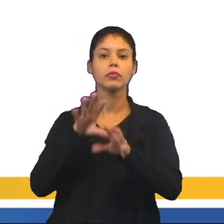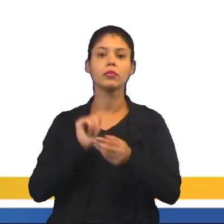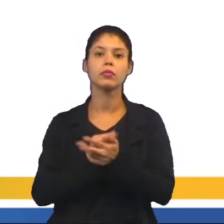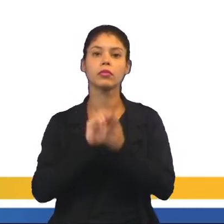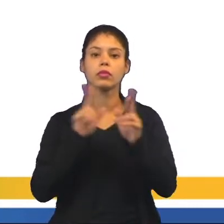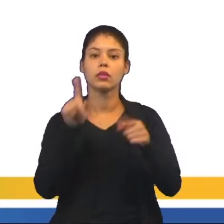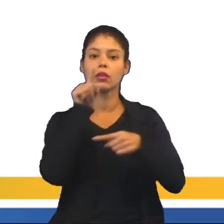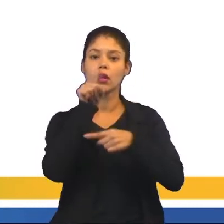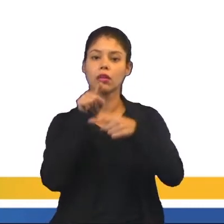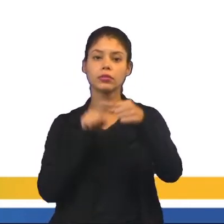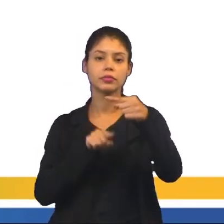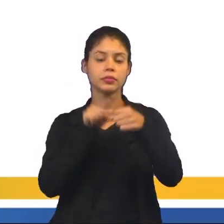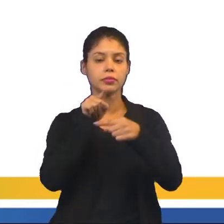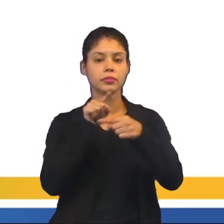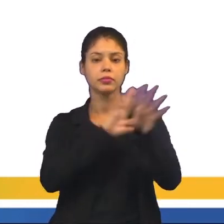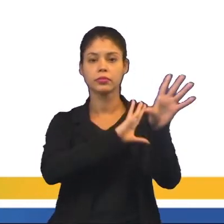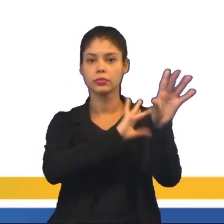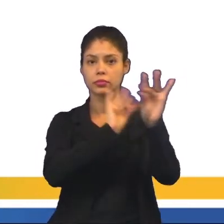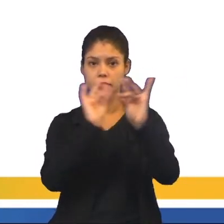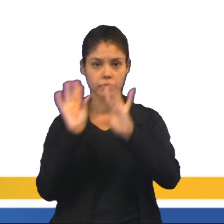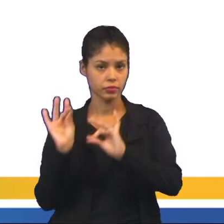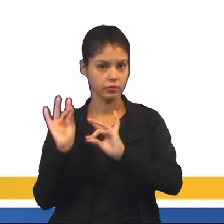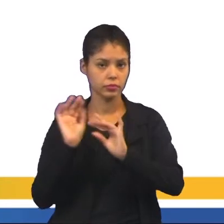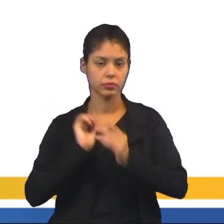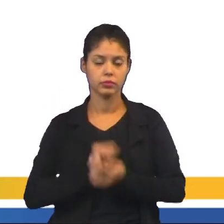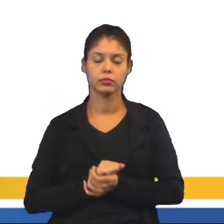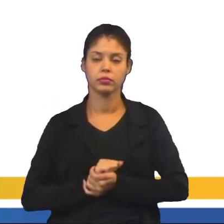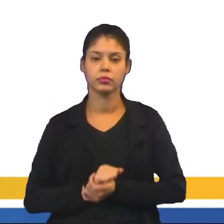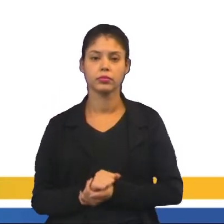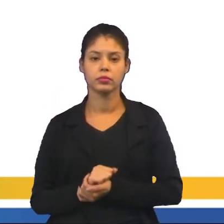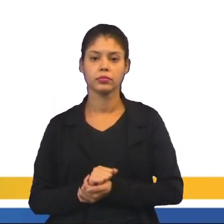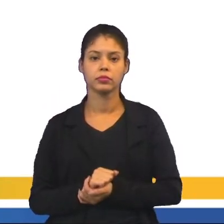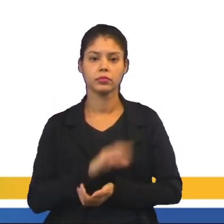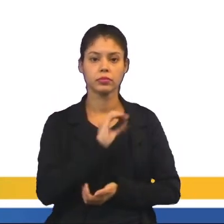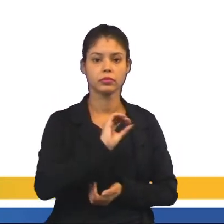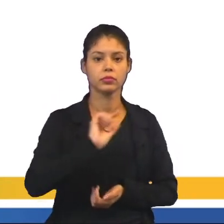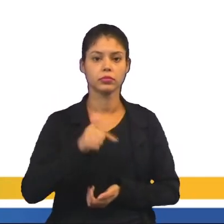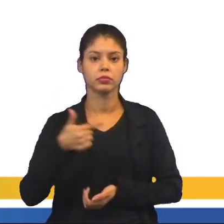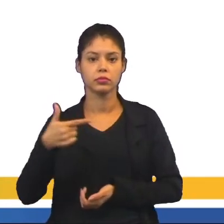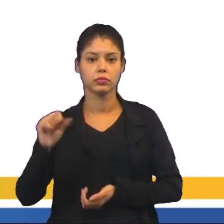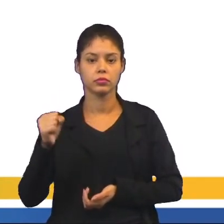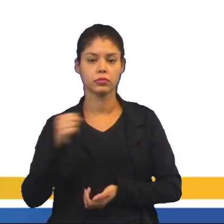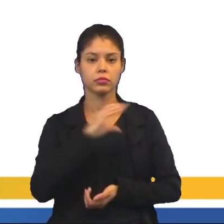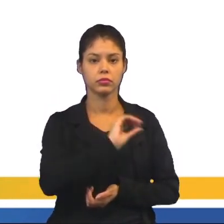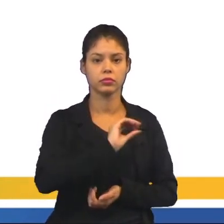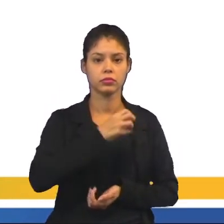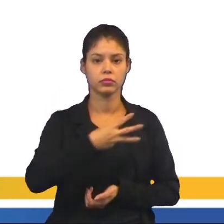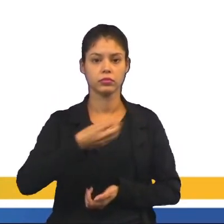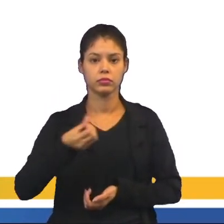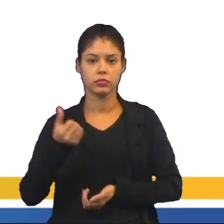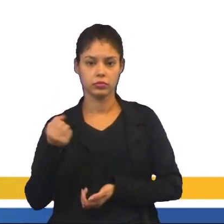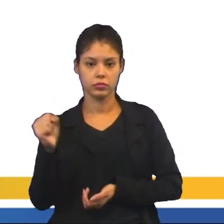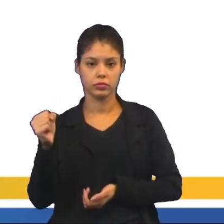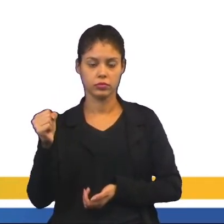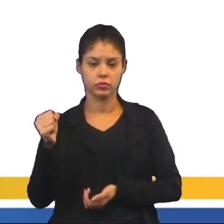a divisão de cada um deles, tá? Que é o 0,28,